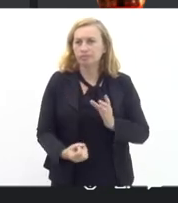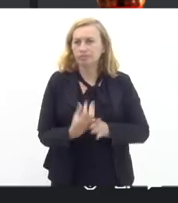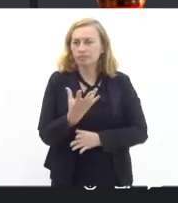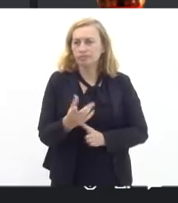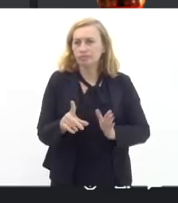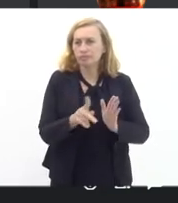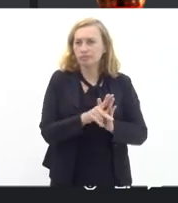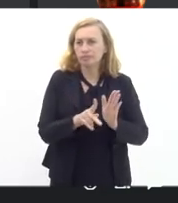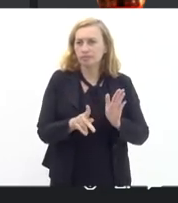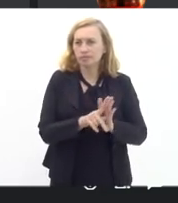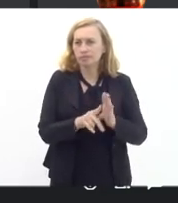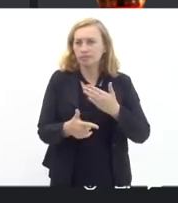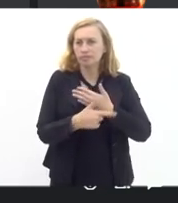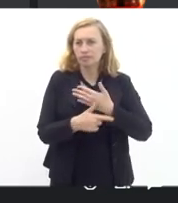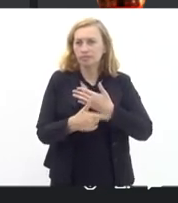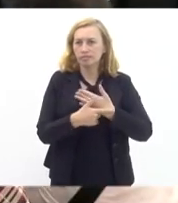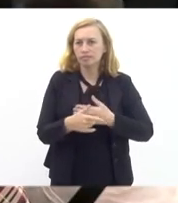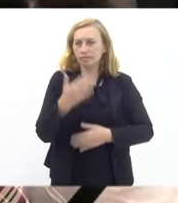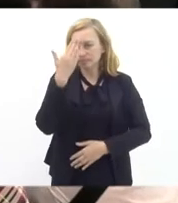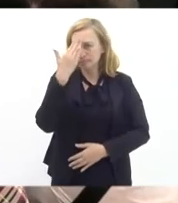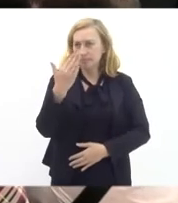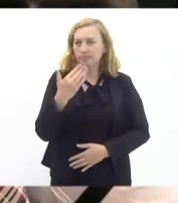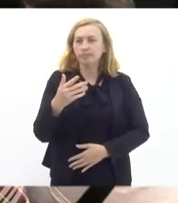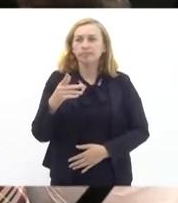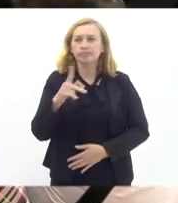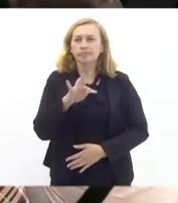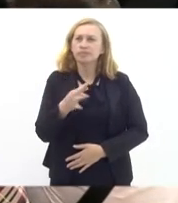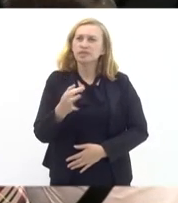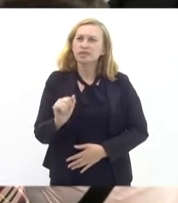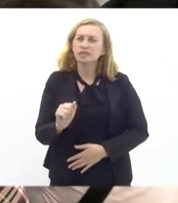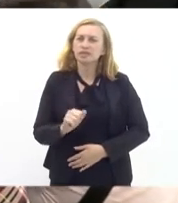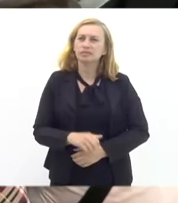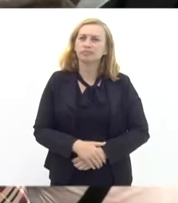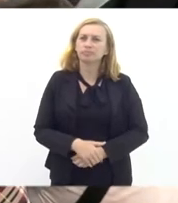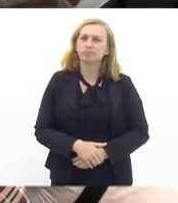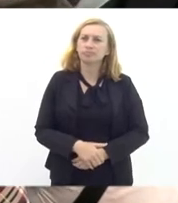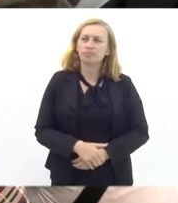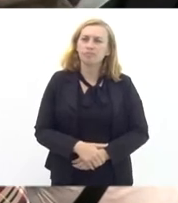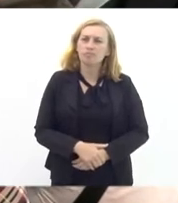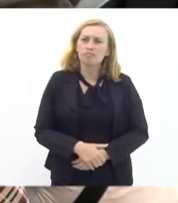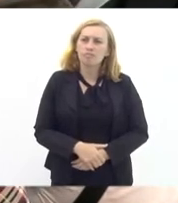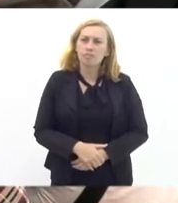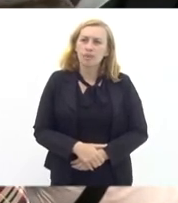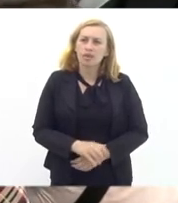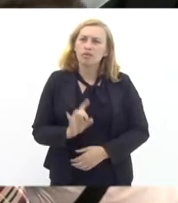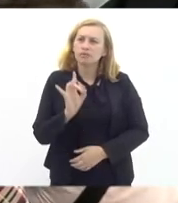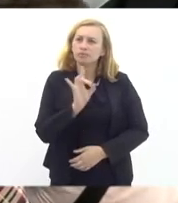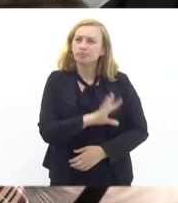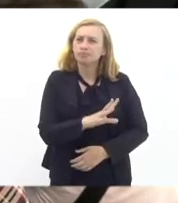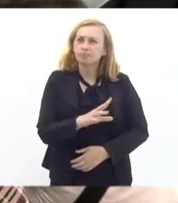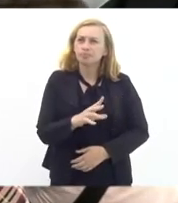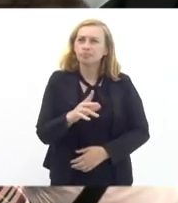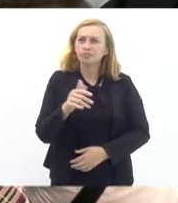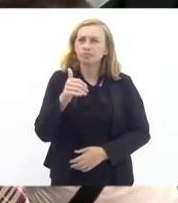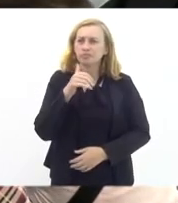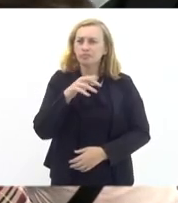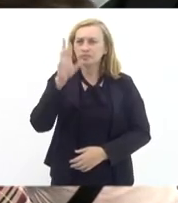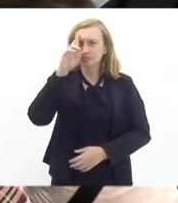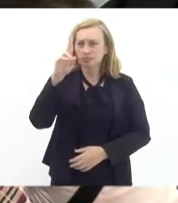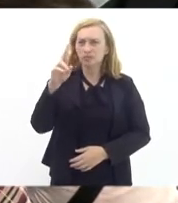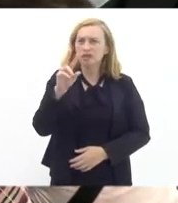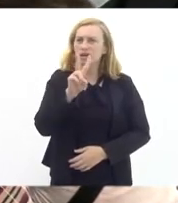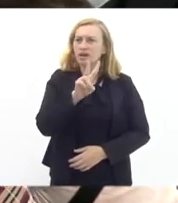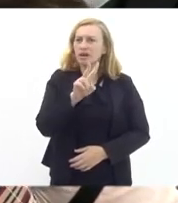só no papel. Obrigada. Obrigado, Priscila. Por gentileza, a última oradora, a senhora Valquíria, que